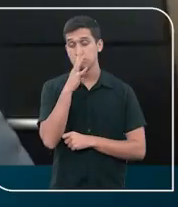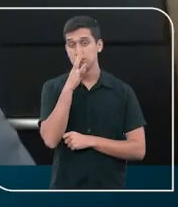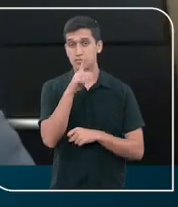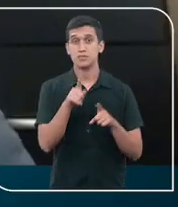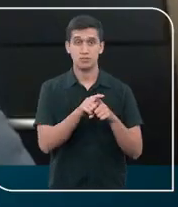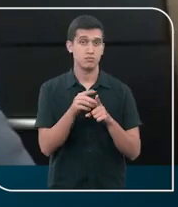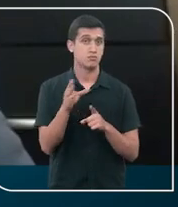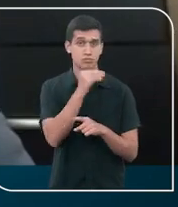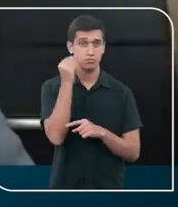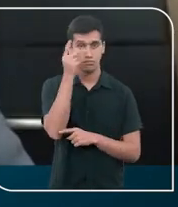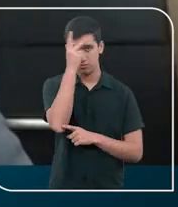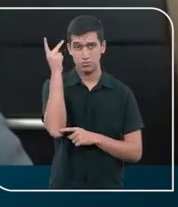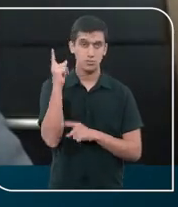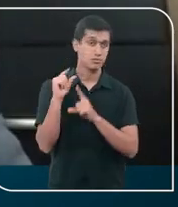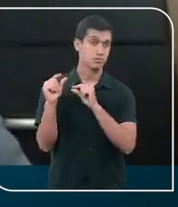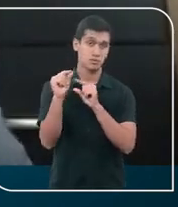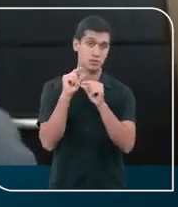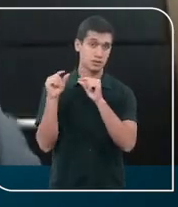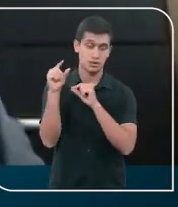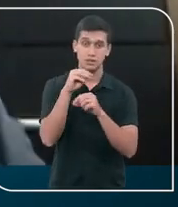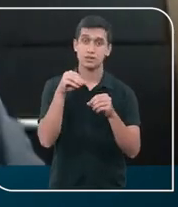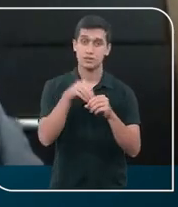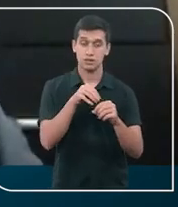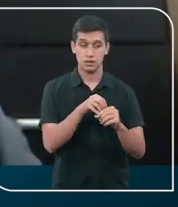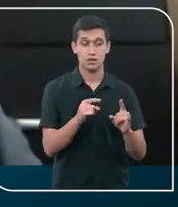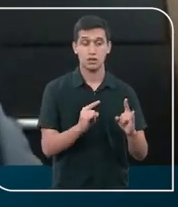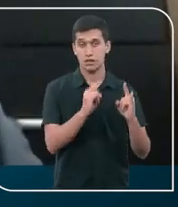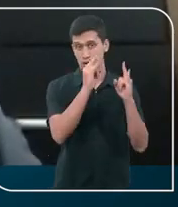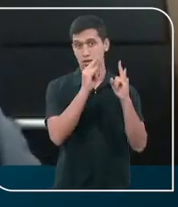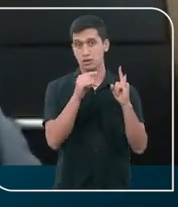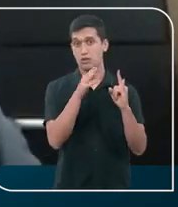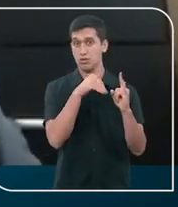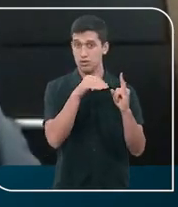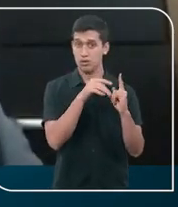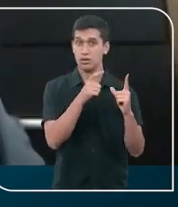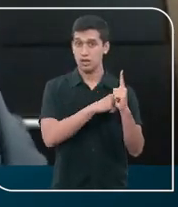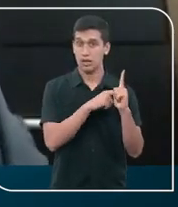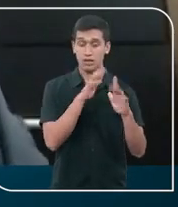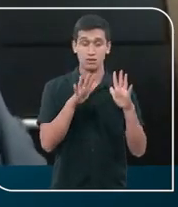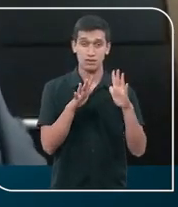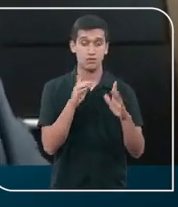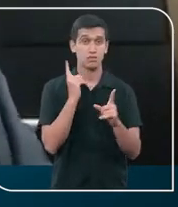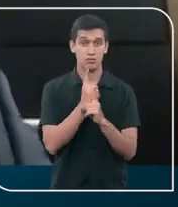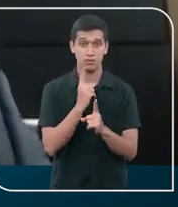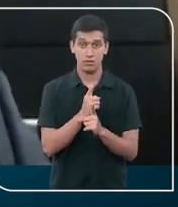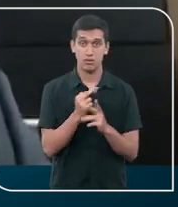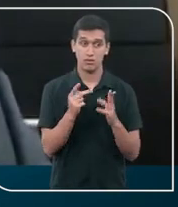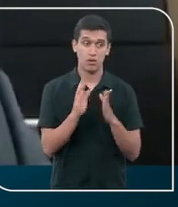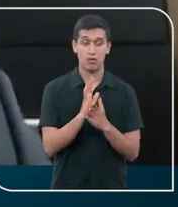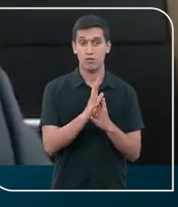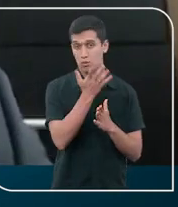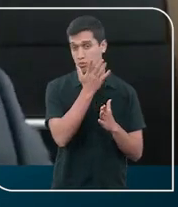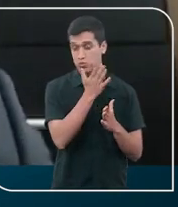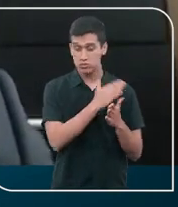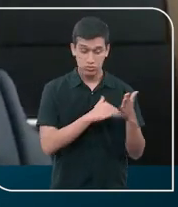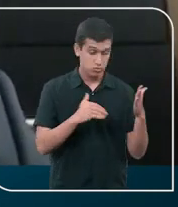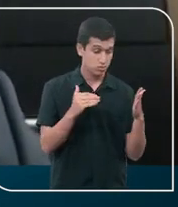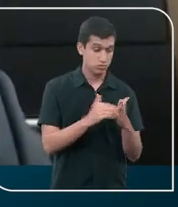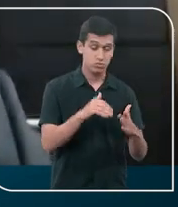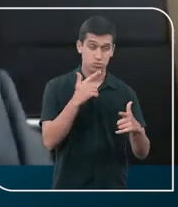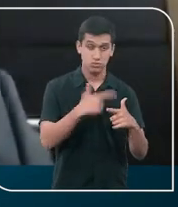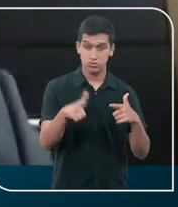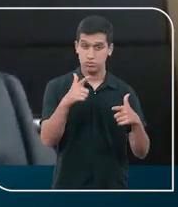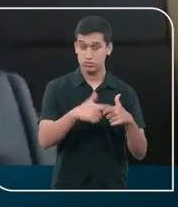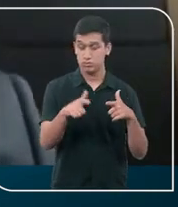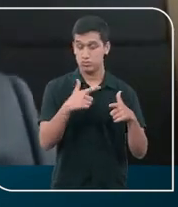polêmico. Nos condomínios, o inadimplente é tratado muitas vezes como o causador de todos os males do condomínio,